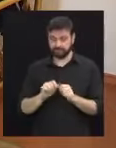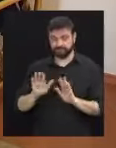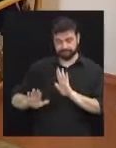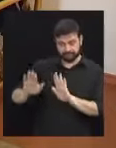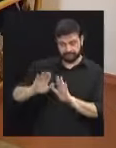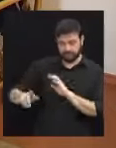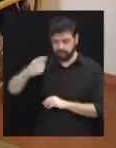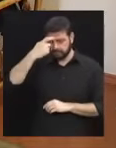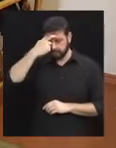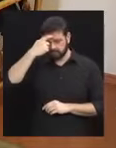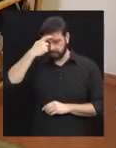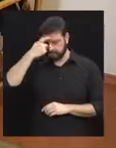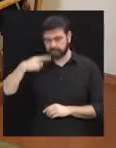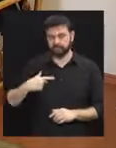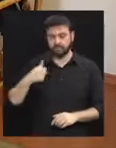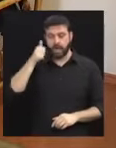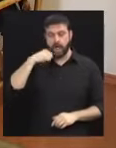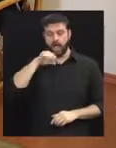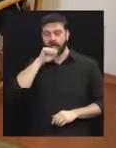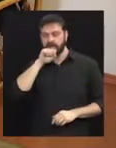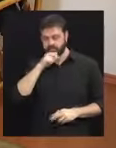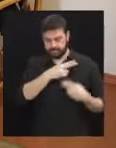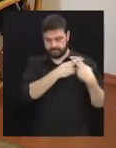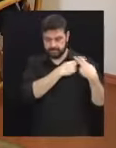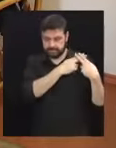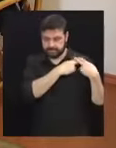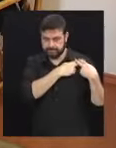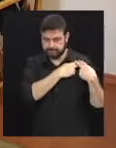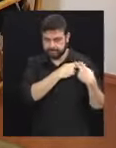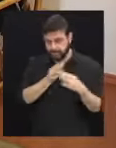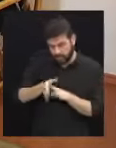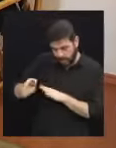não pensa em toda a questão que se envolve a adoção. É uma